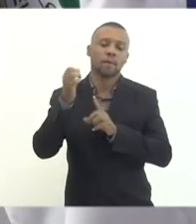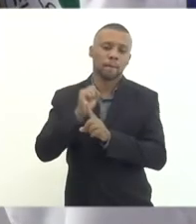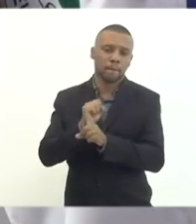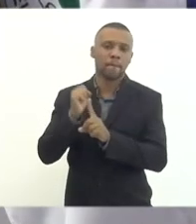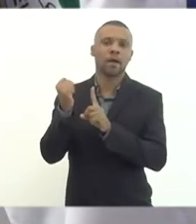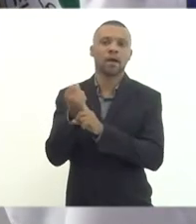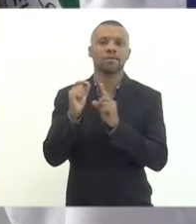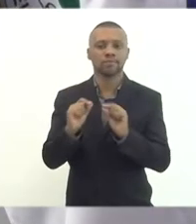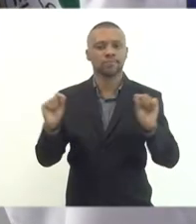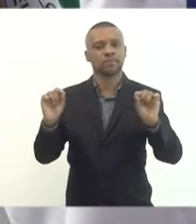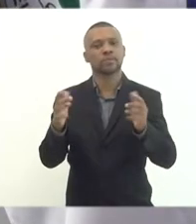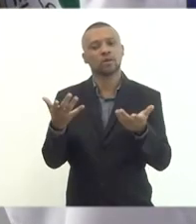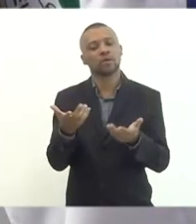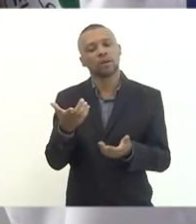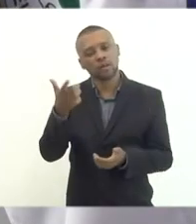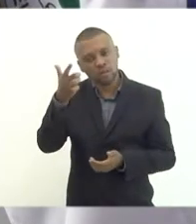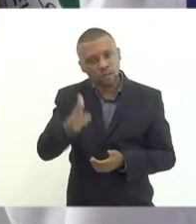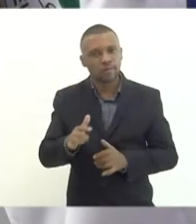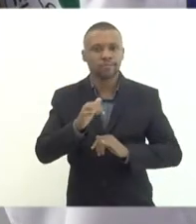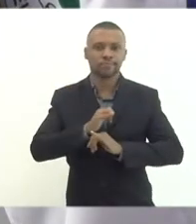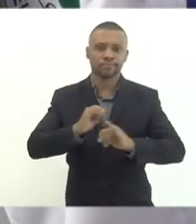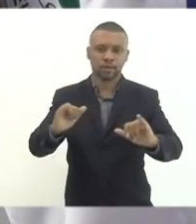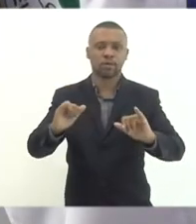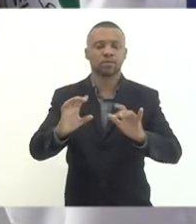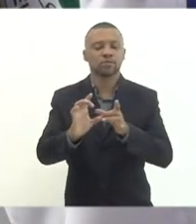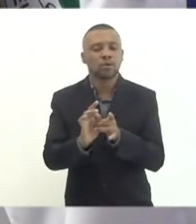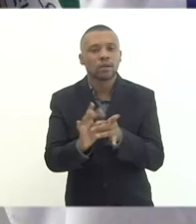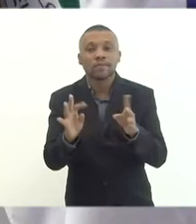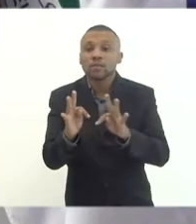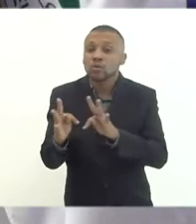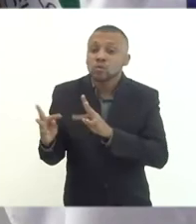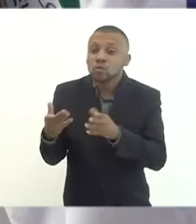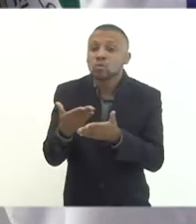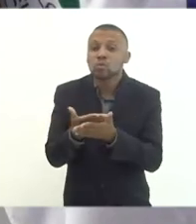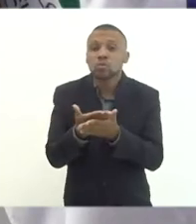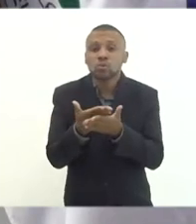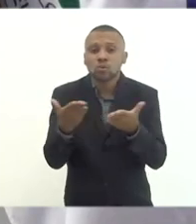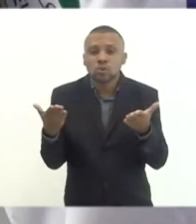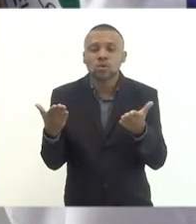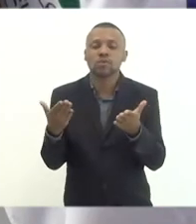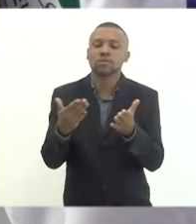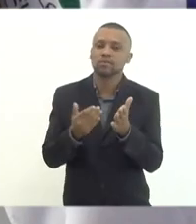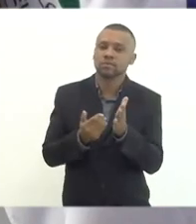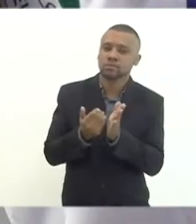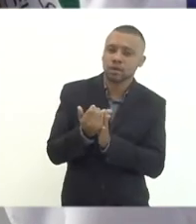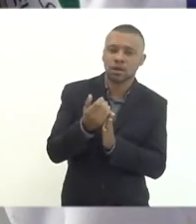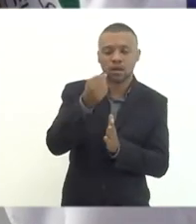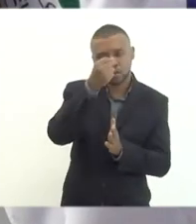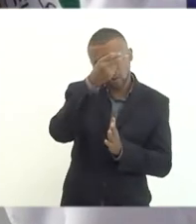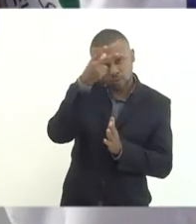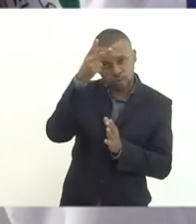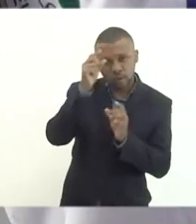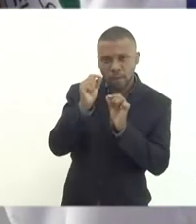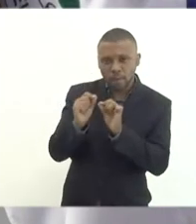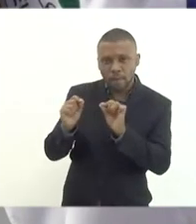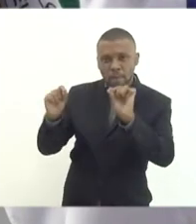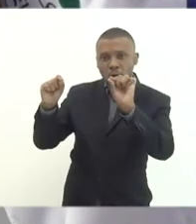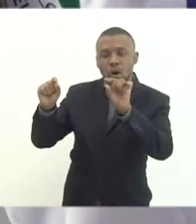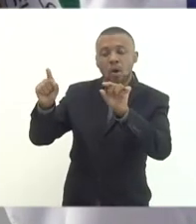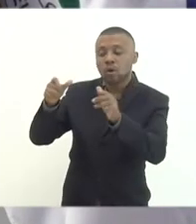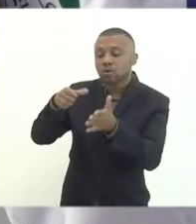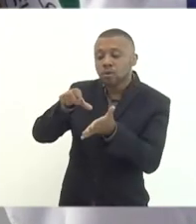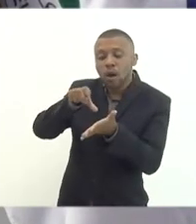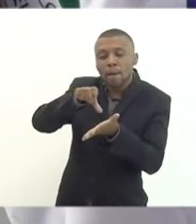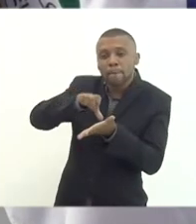eu volto a dizer me coloco à disposição de todos desde os municípios aos órgãos dos Municípios